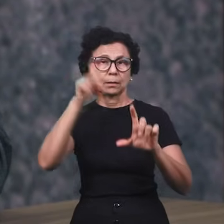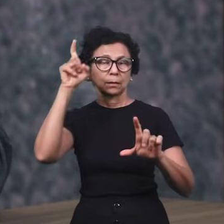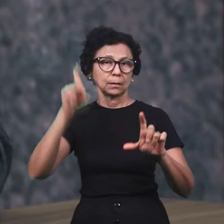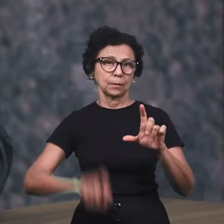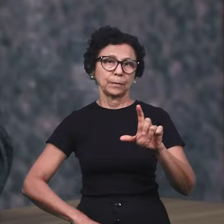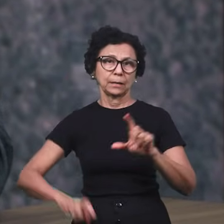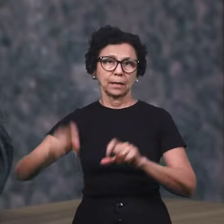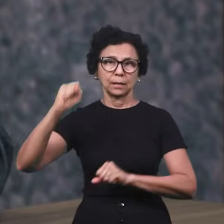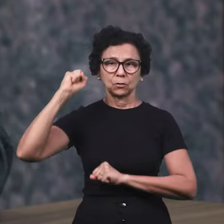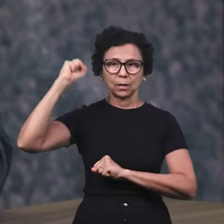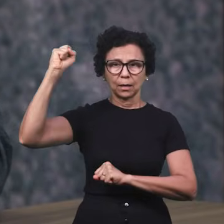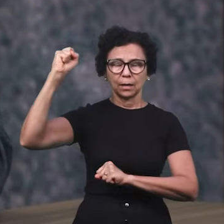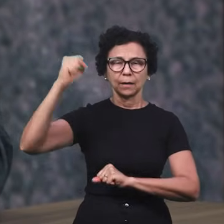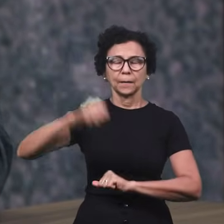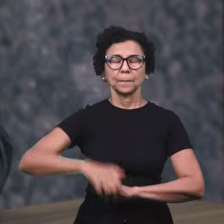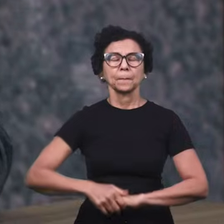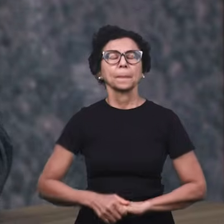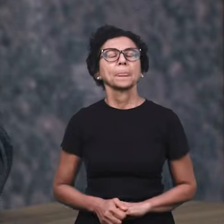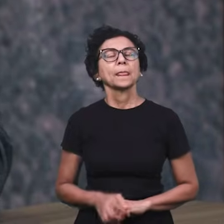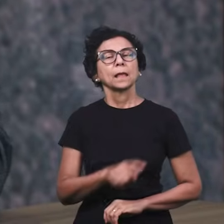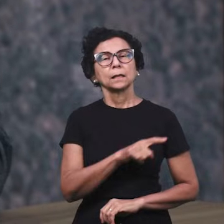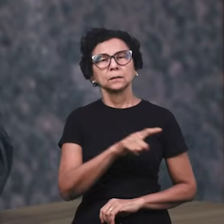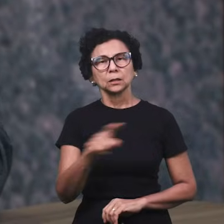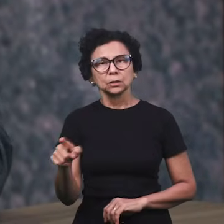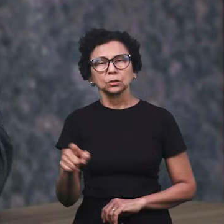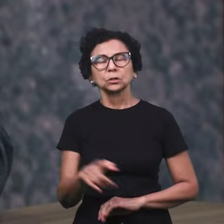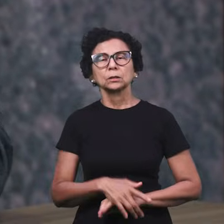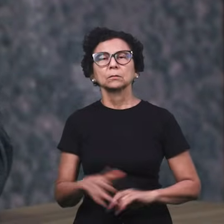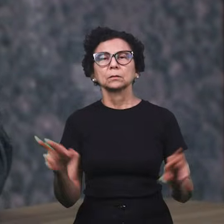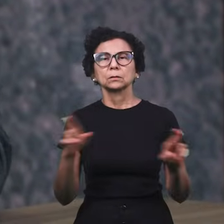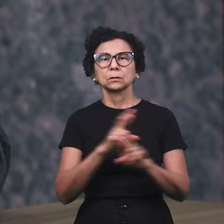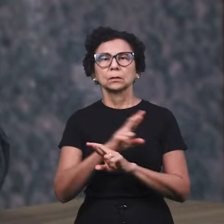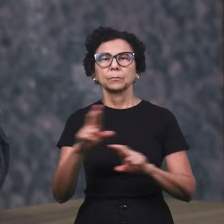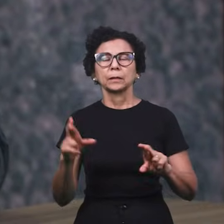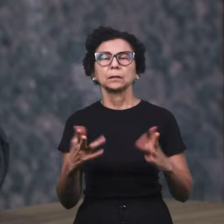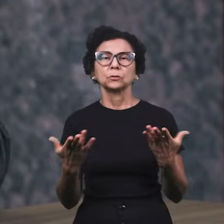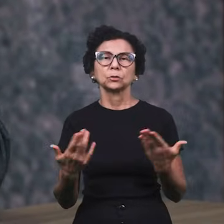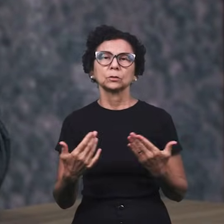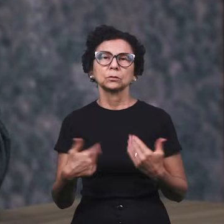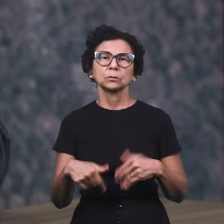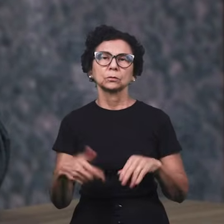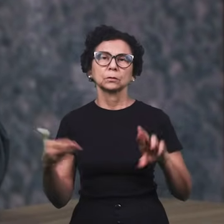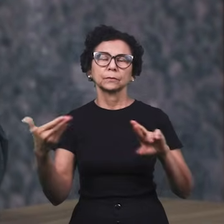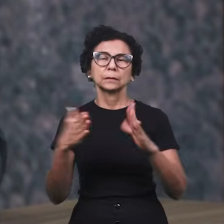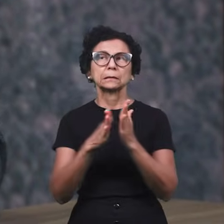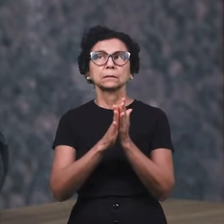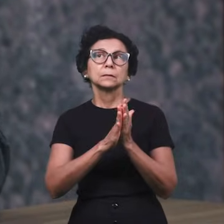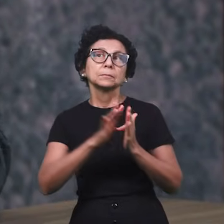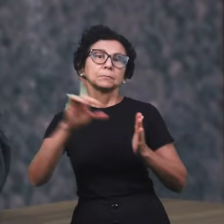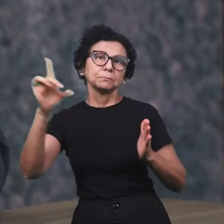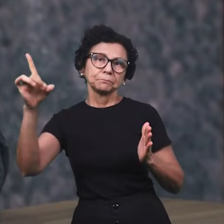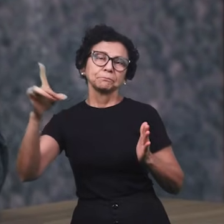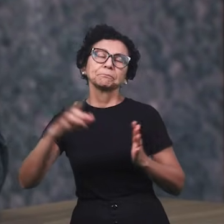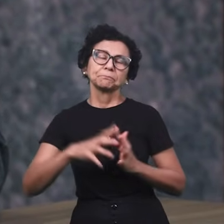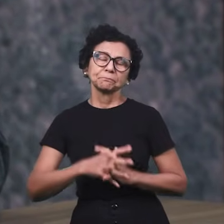lastro cristão, toda uma fundamentação organizativa de sociedade baseada na Bíblia.